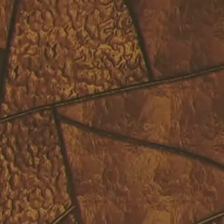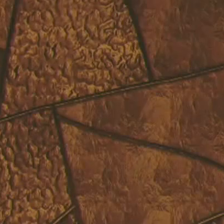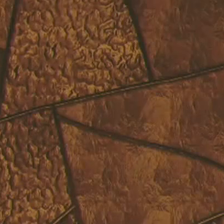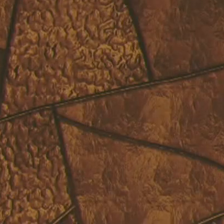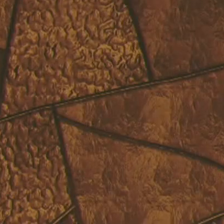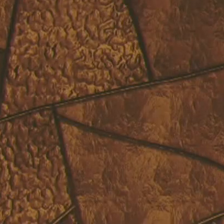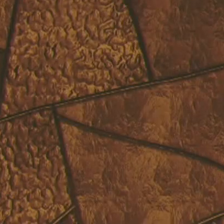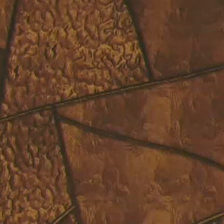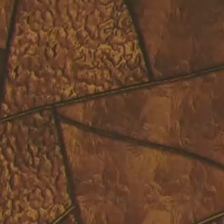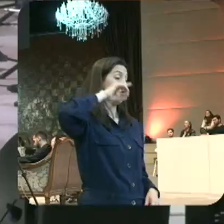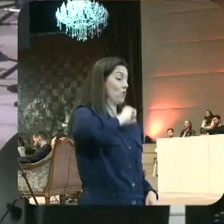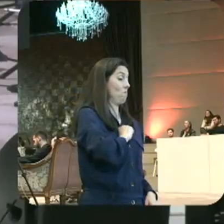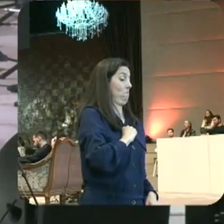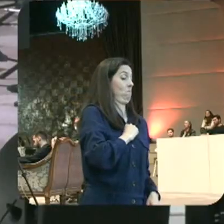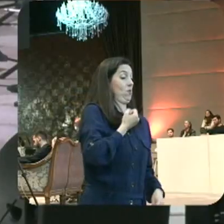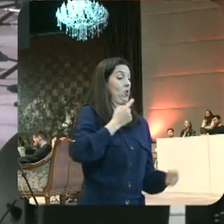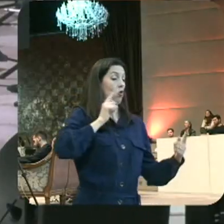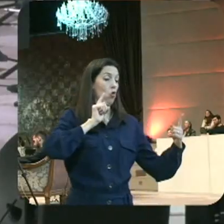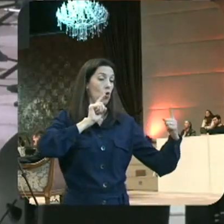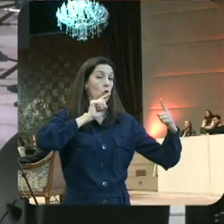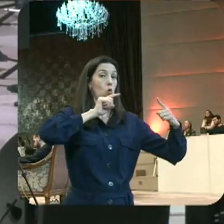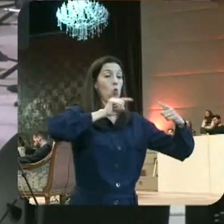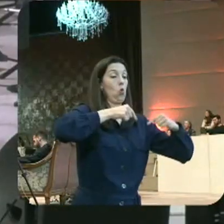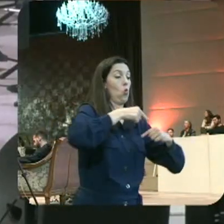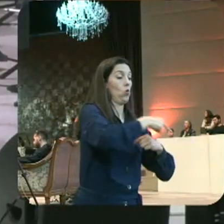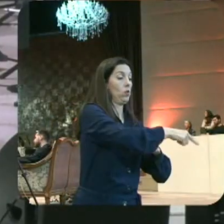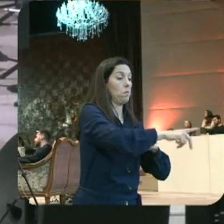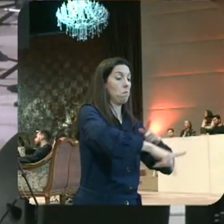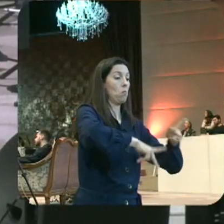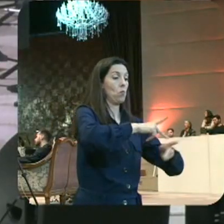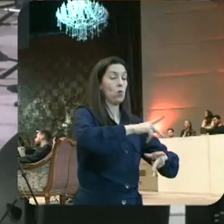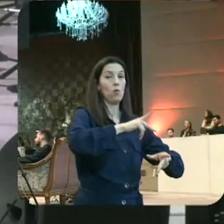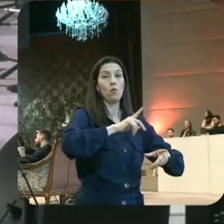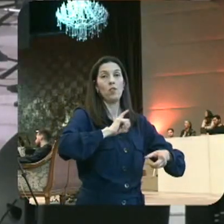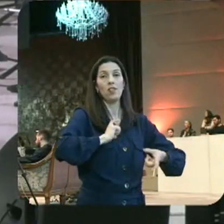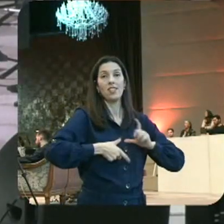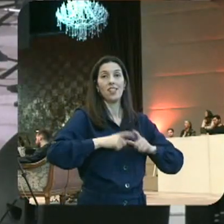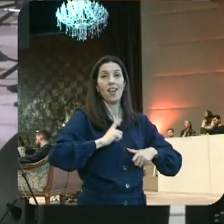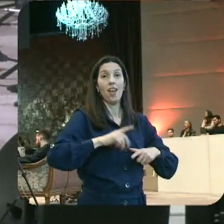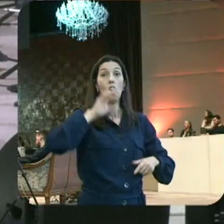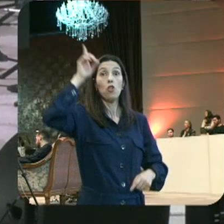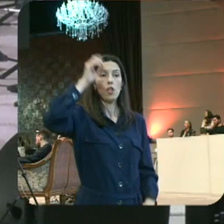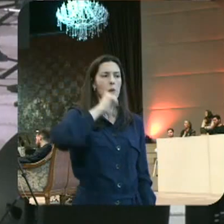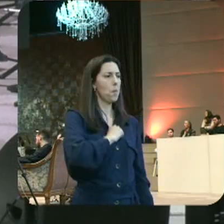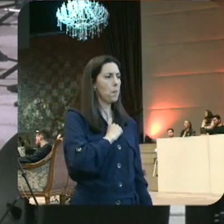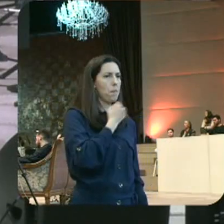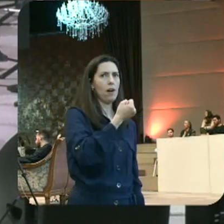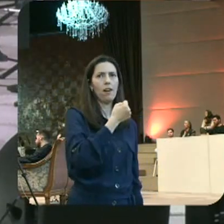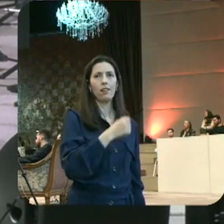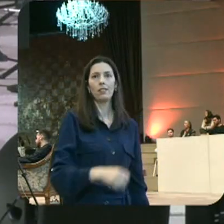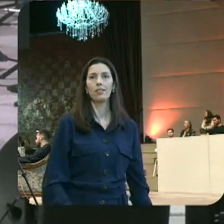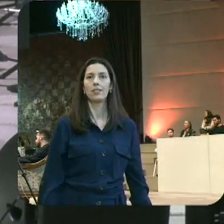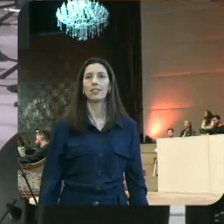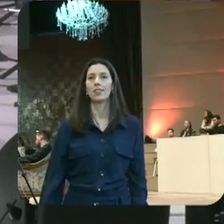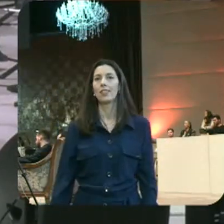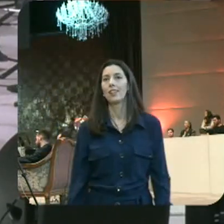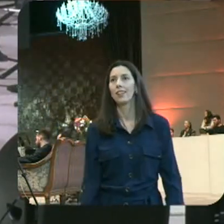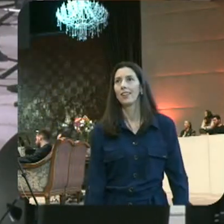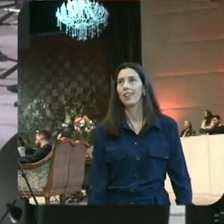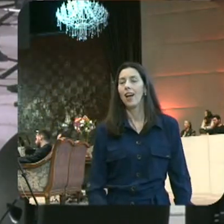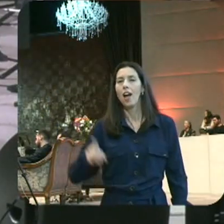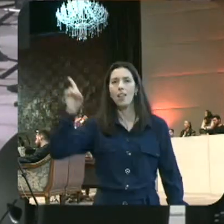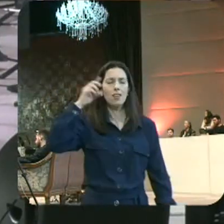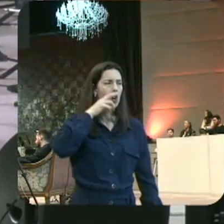de Israel. Você consegue entender? E por quê? Porque ele diz assim: puxa vida, eu tirei esse povo